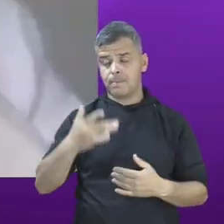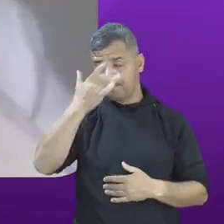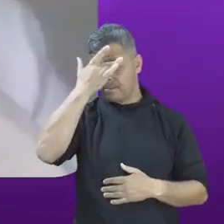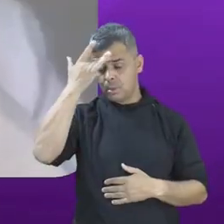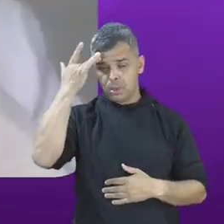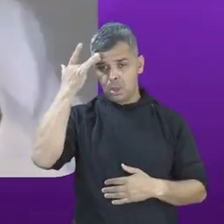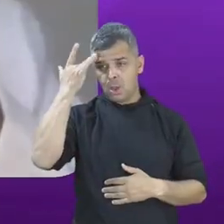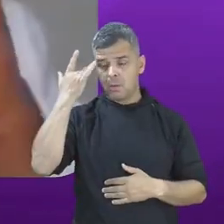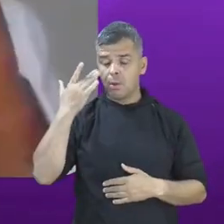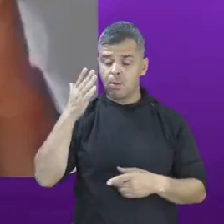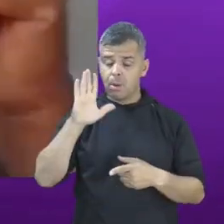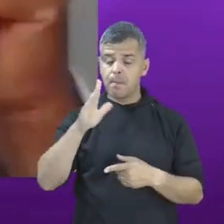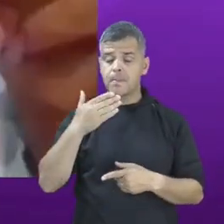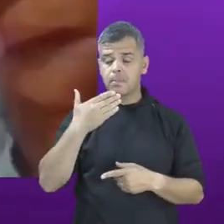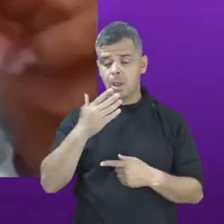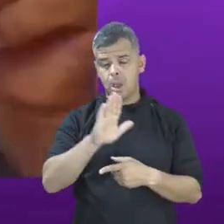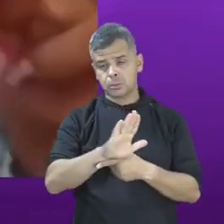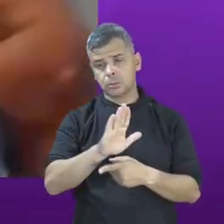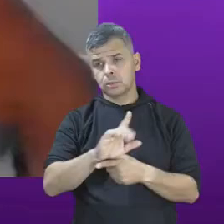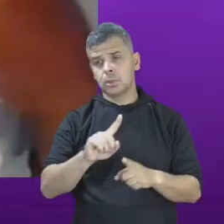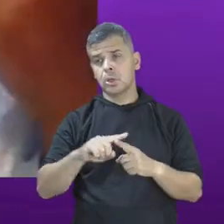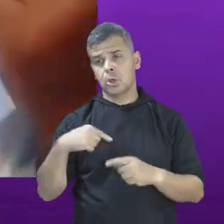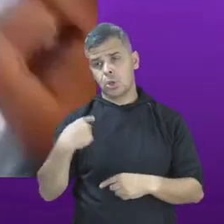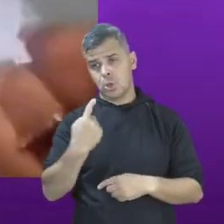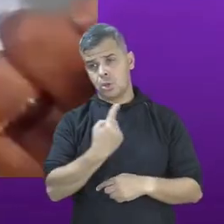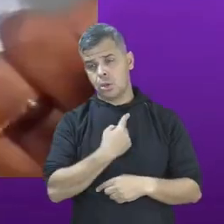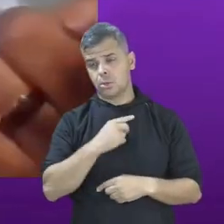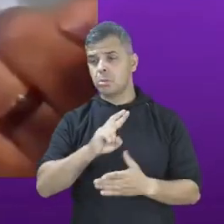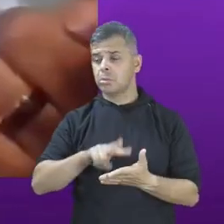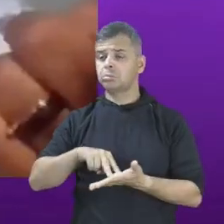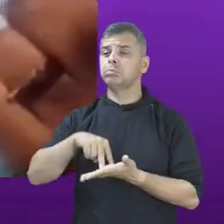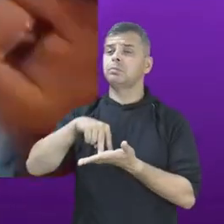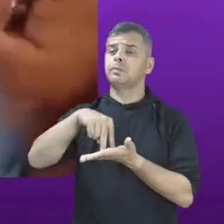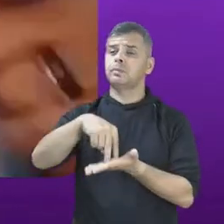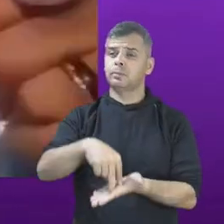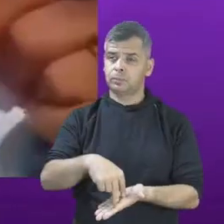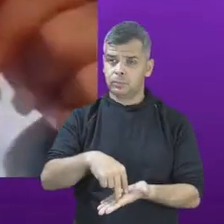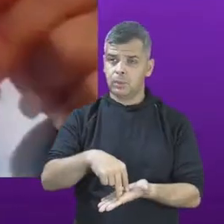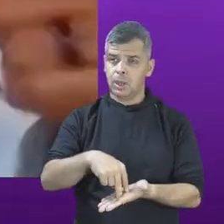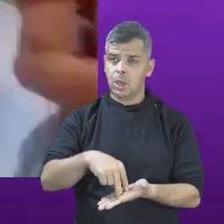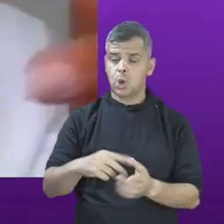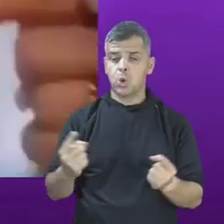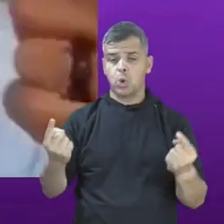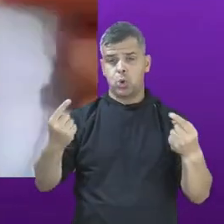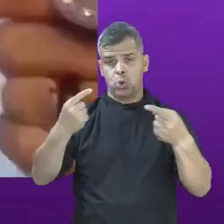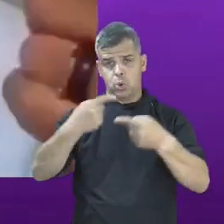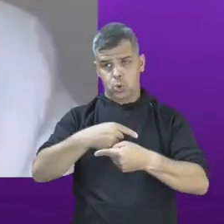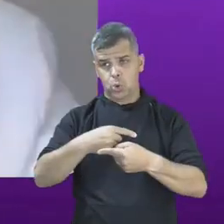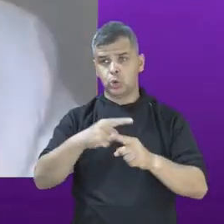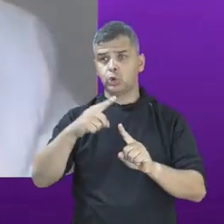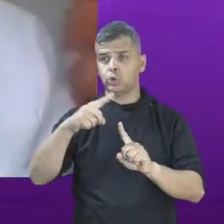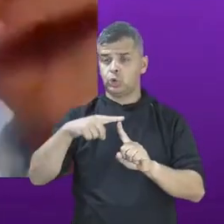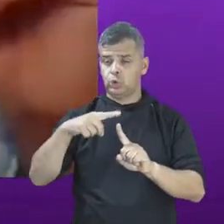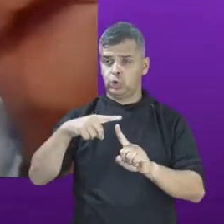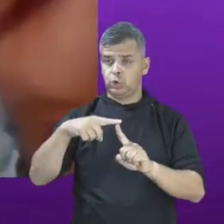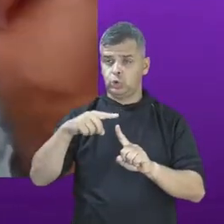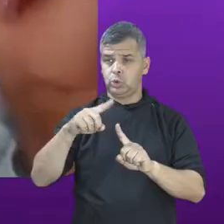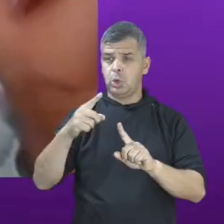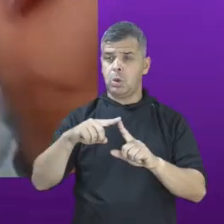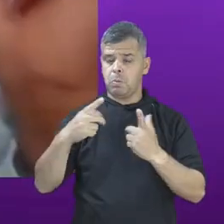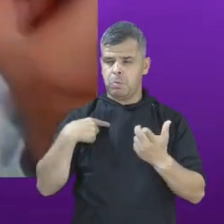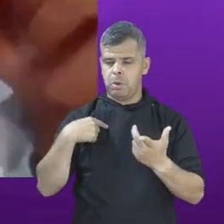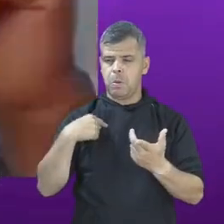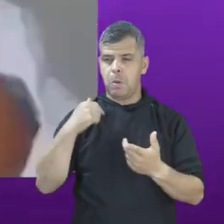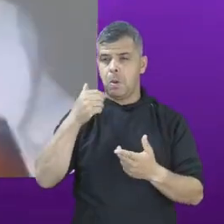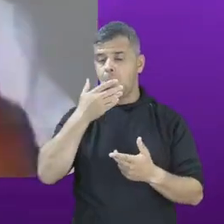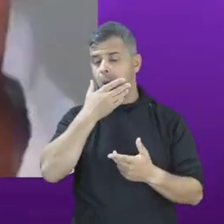vinham oferecer ajuda. Então, se qualquer uma de nós nos levantássemos contra esse tipo de atitude meio